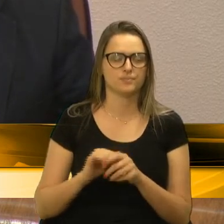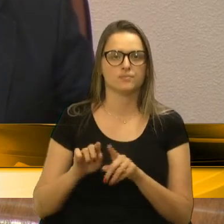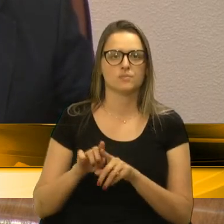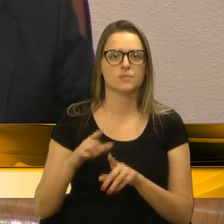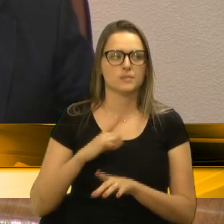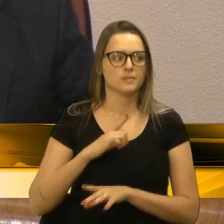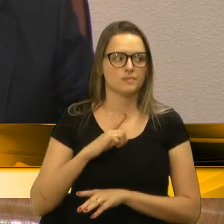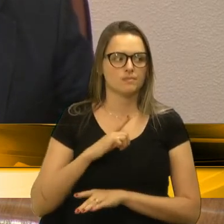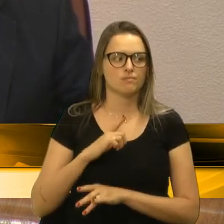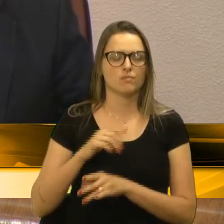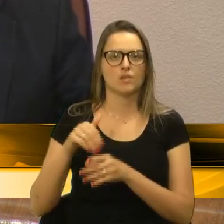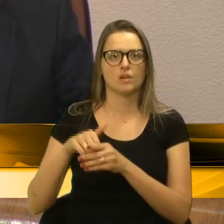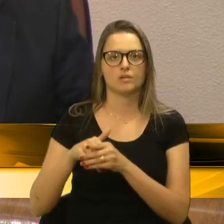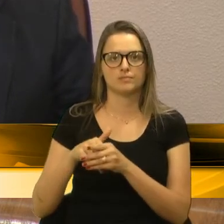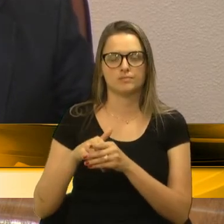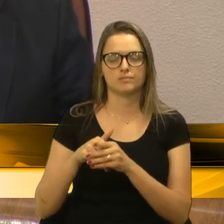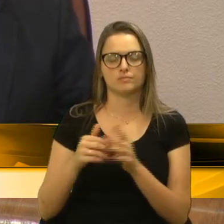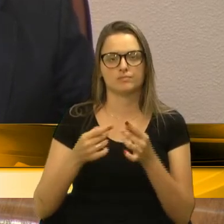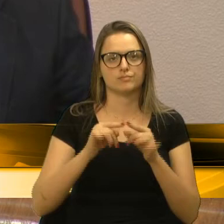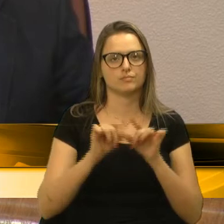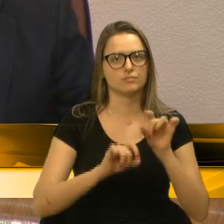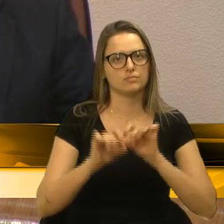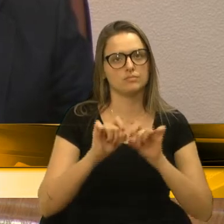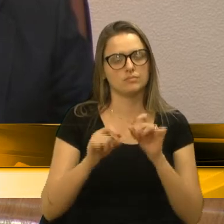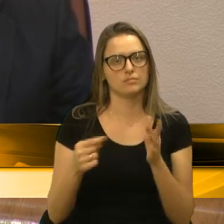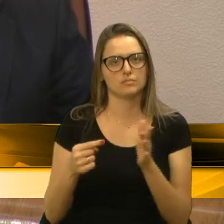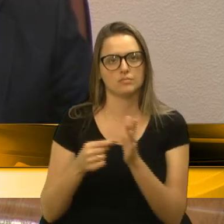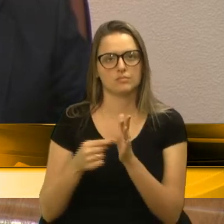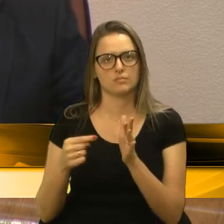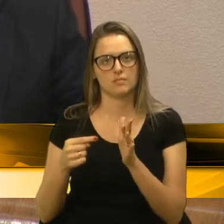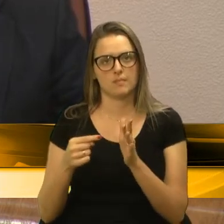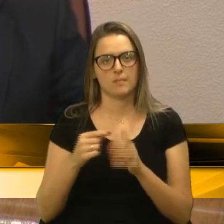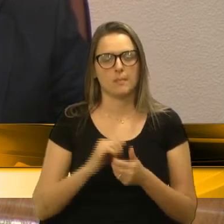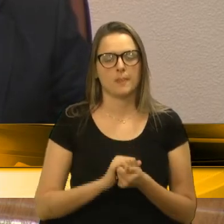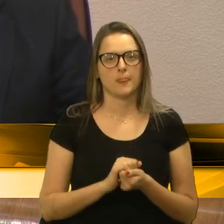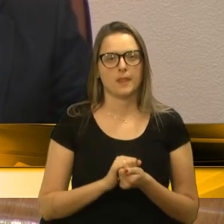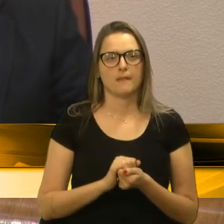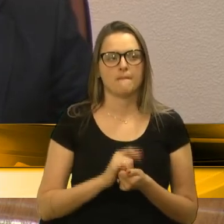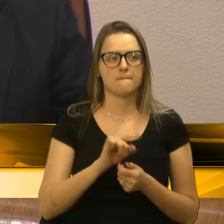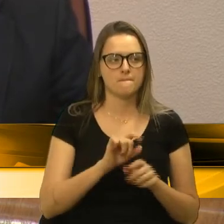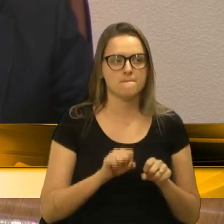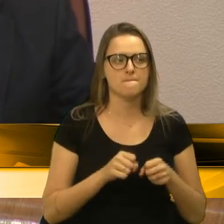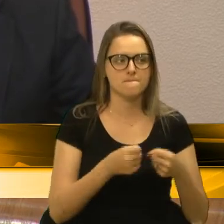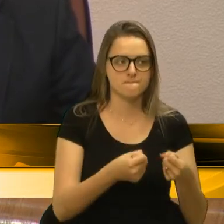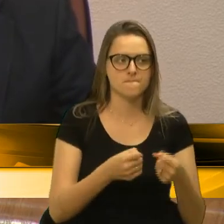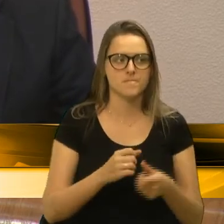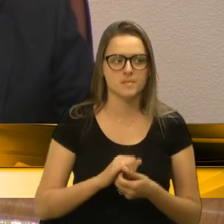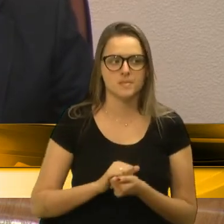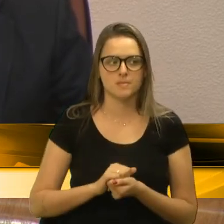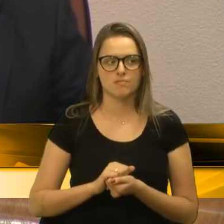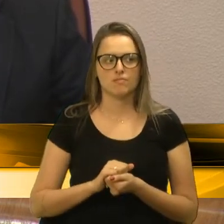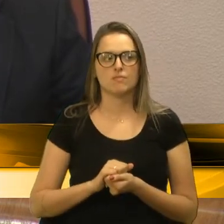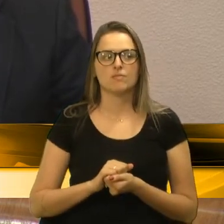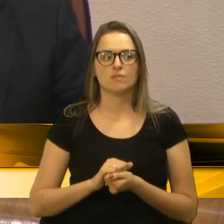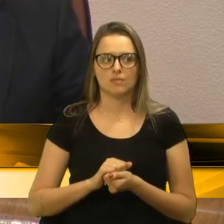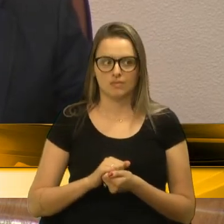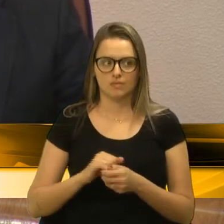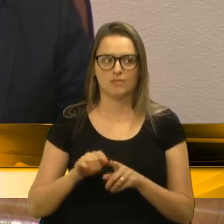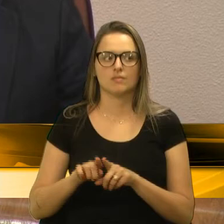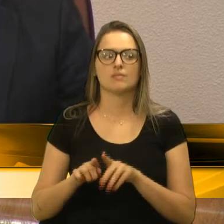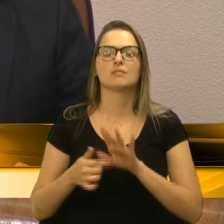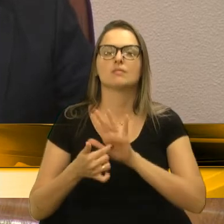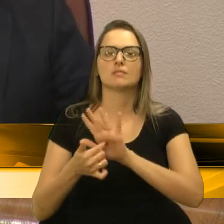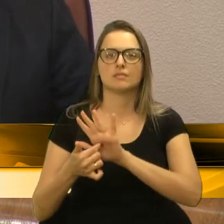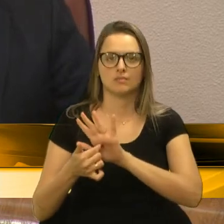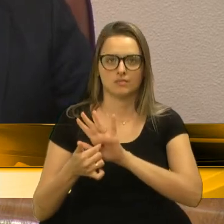Inciso 2. De posse da denúncia, o presidente da Câmara da primeira sessão determinará sua leitura e consultará a